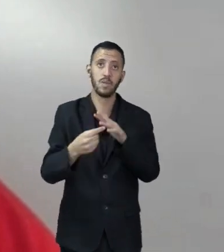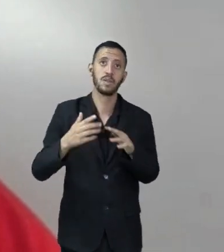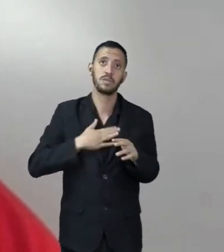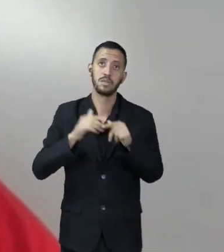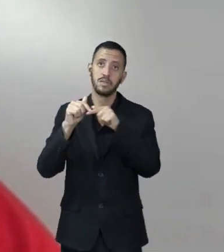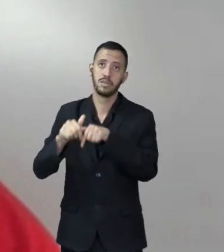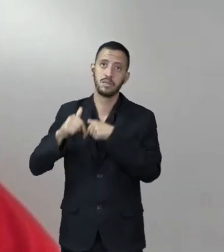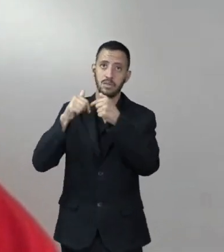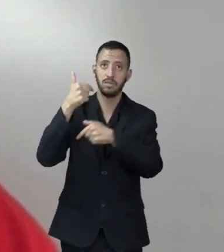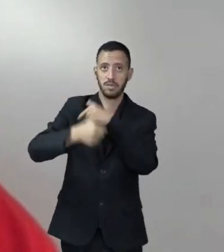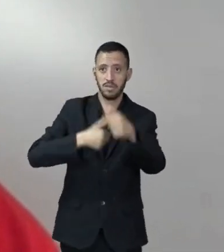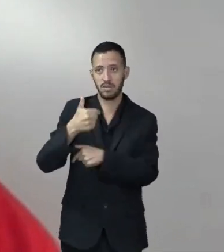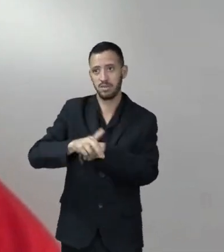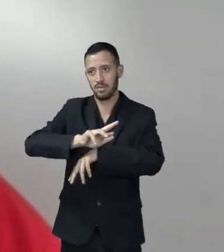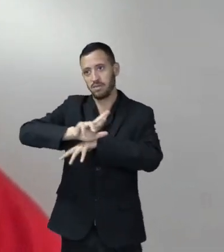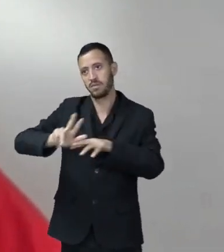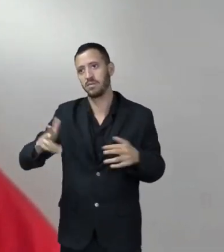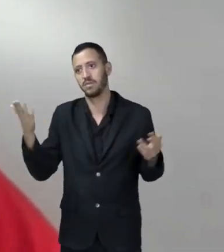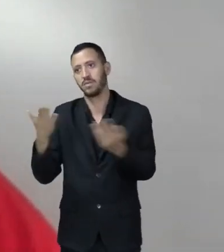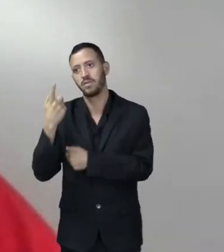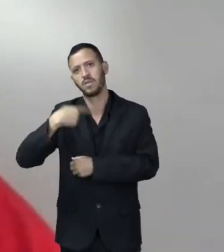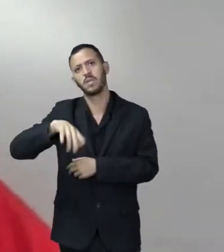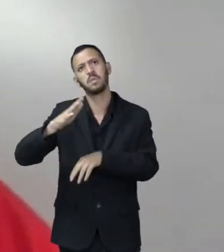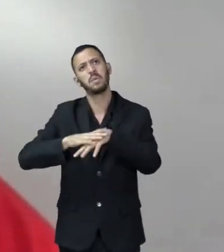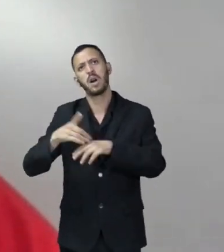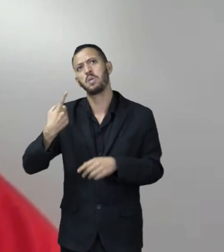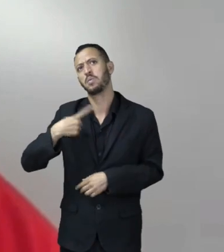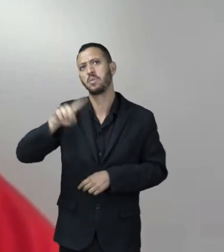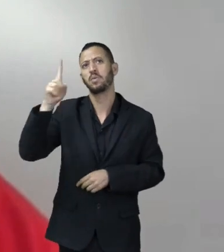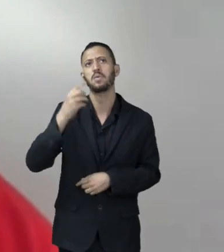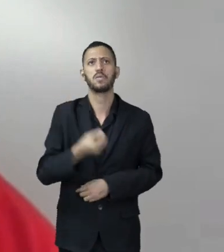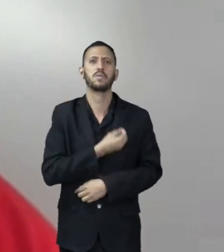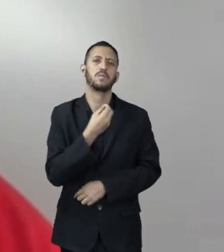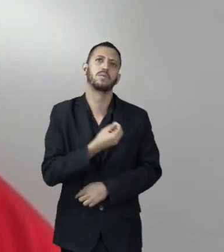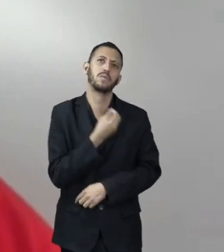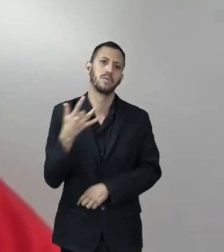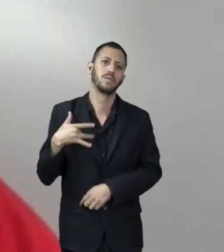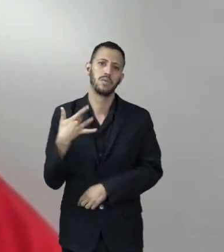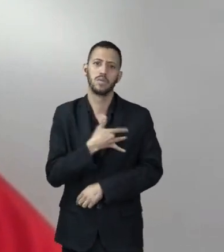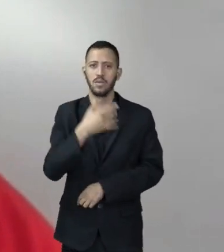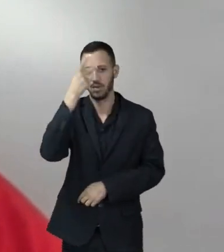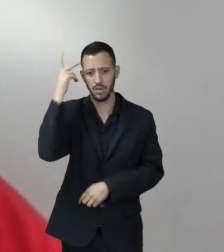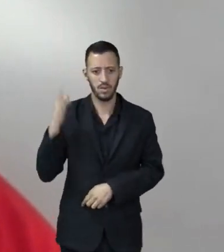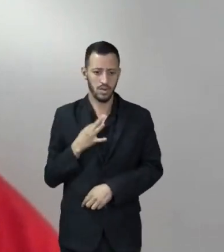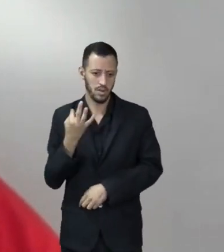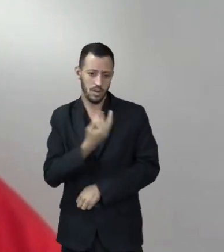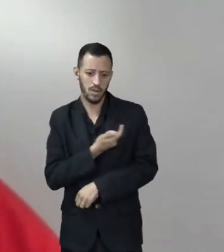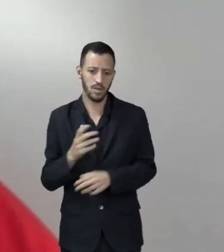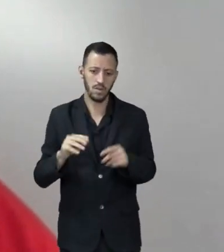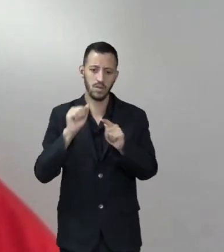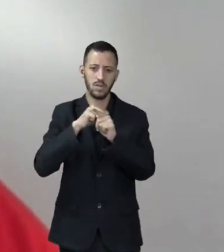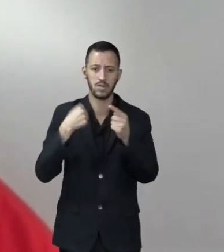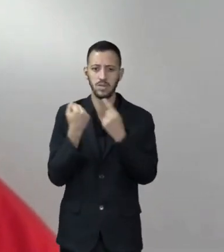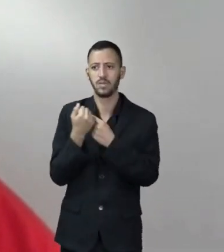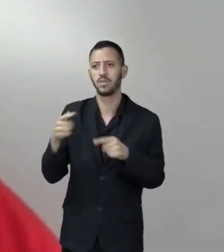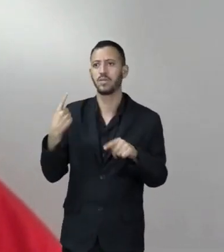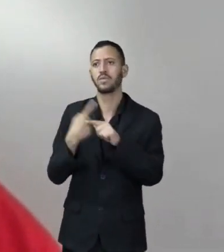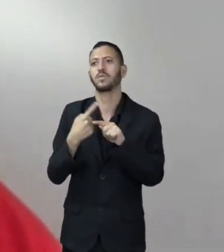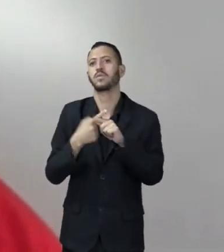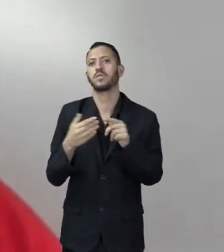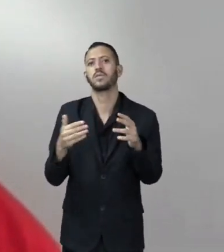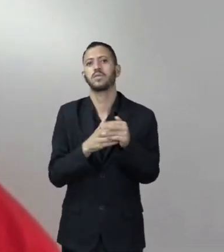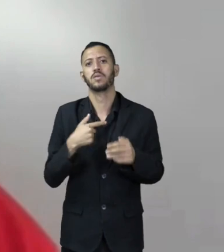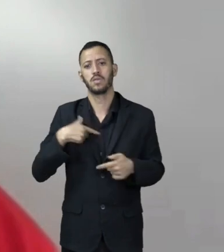que eu trabalhei com coisas que vão muito além da vida e da saúde de pessoas trans, são temas gerais para a sociedade, até porque eu